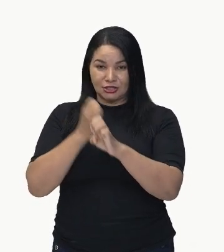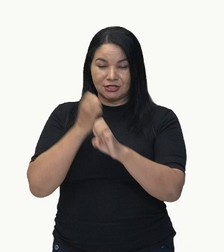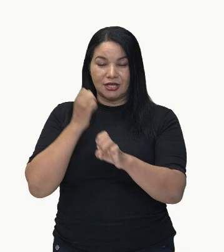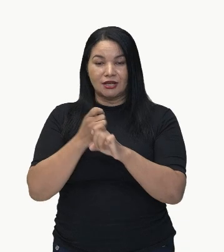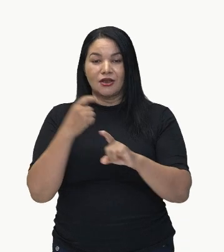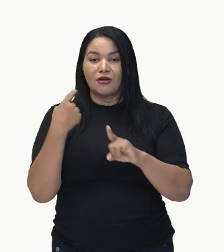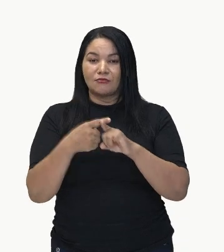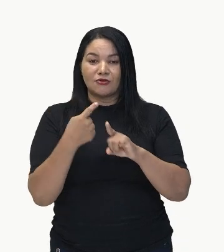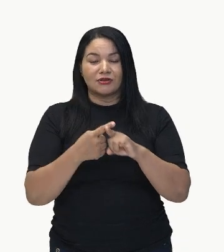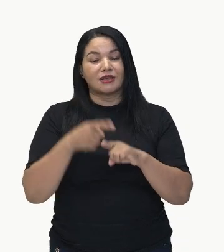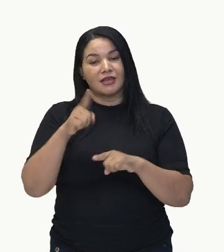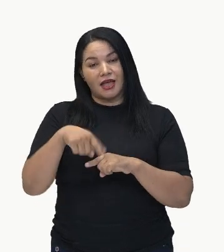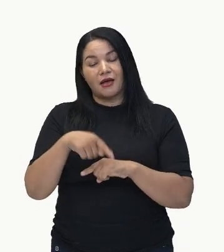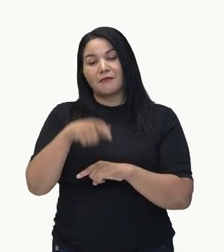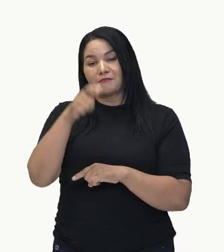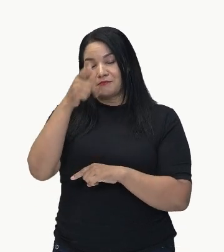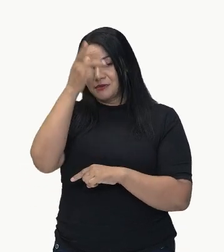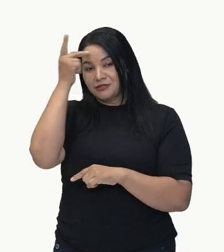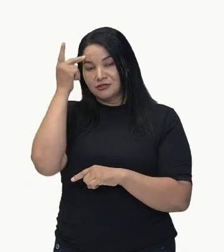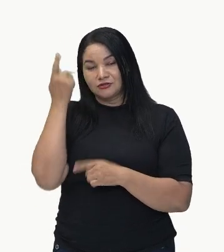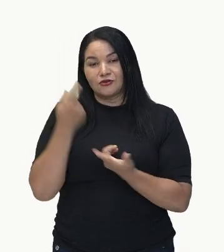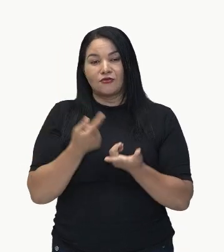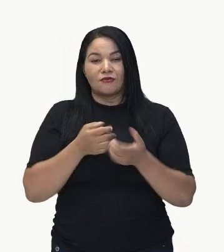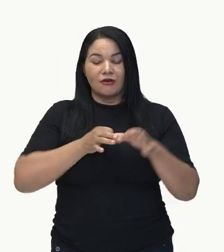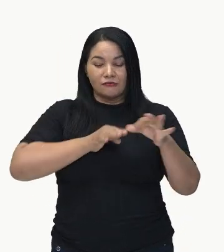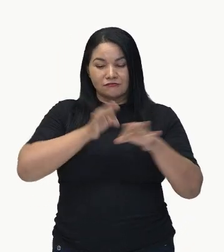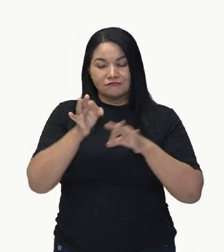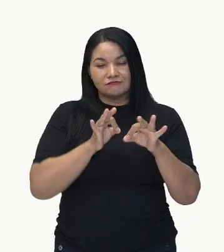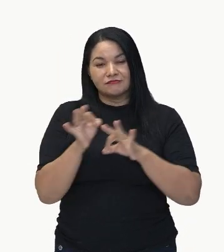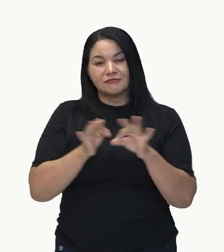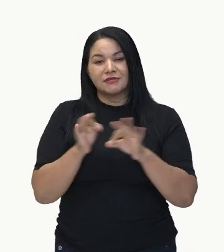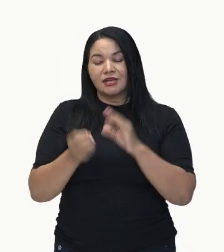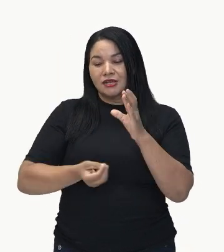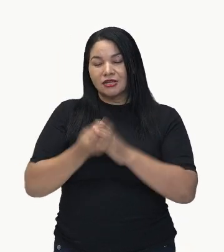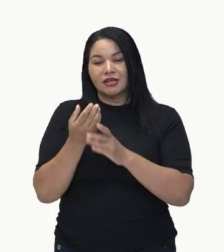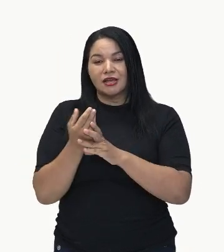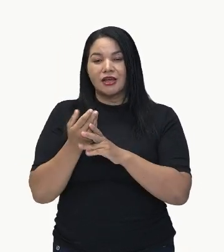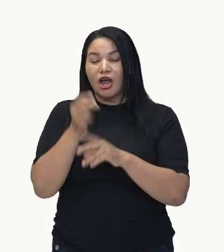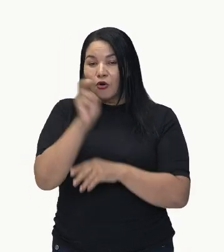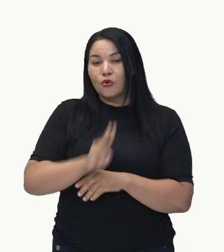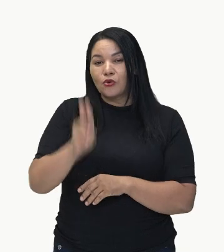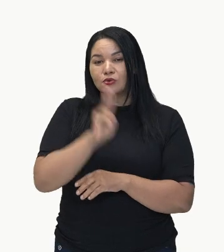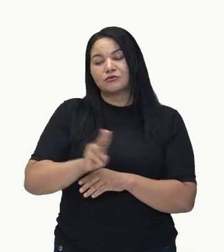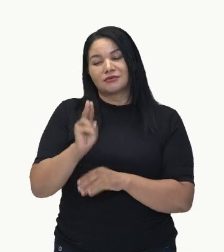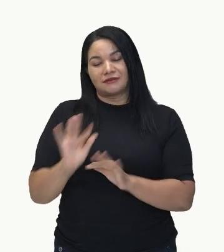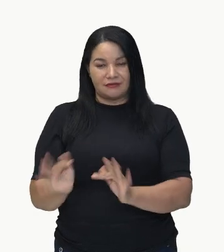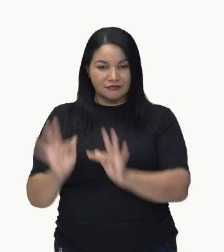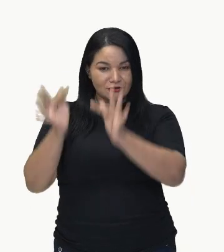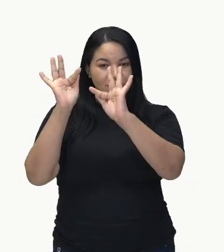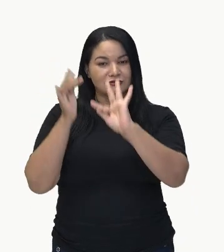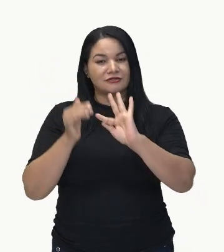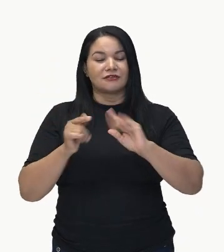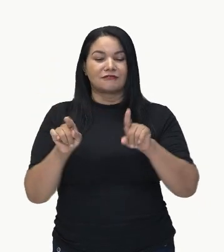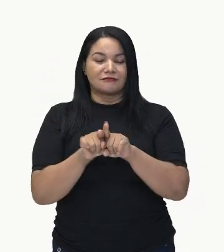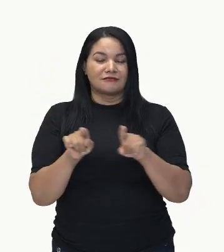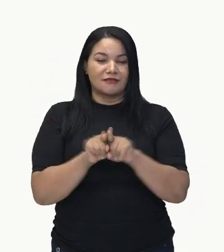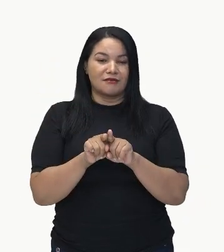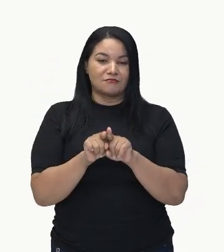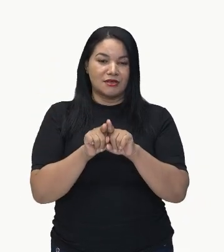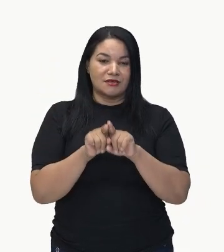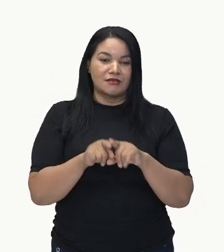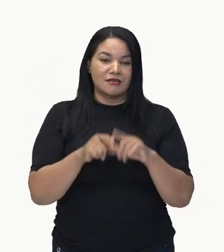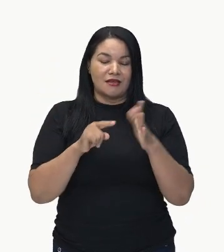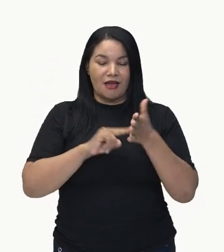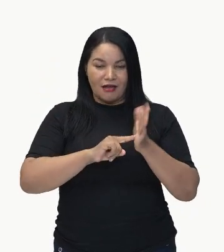aí que tem essa relação com a tecnologia, com as máquinas, né, com esse tipo